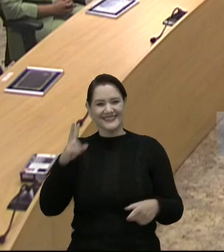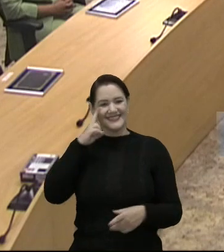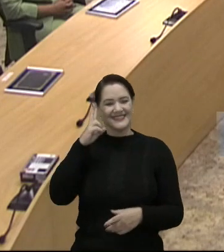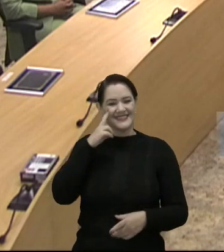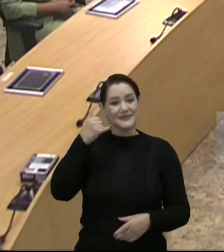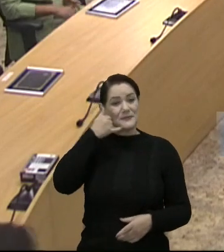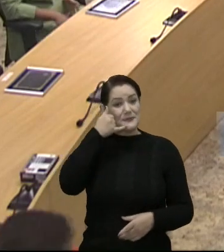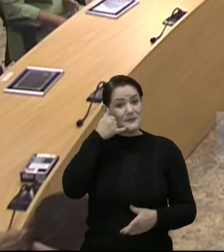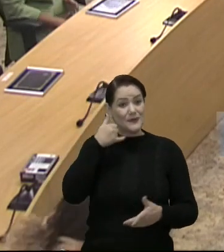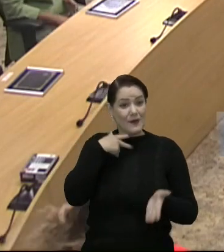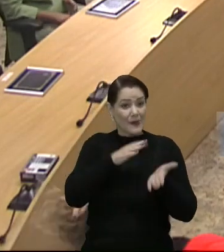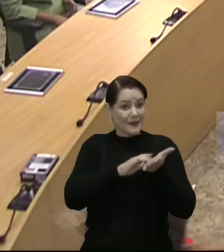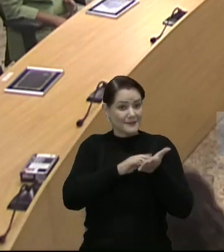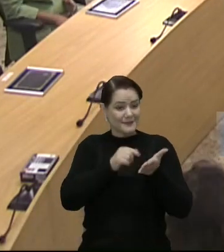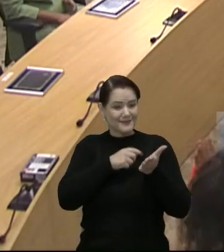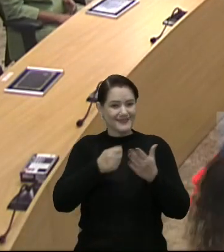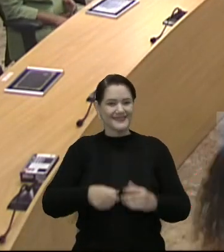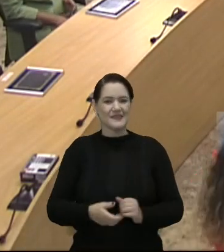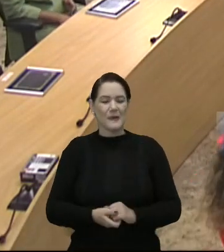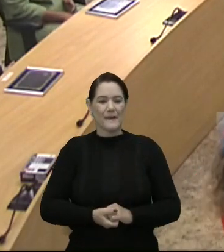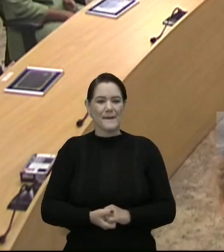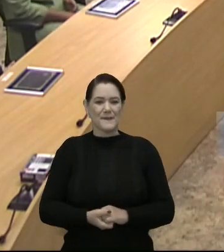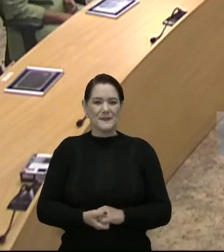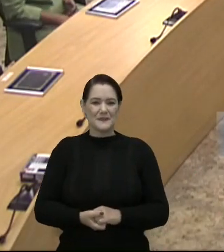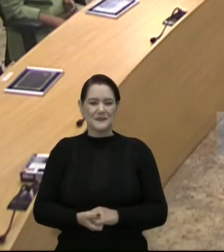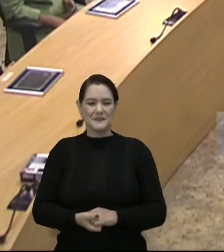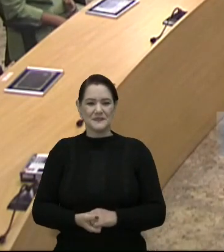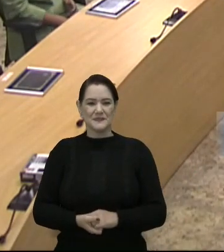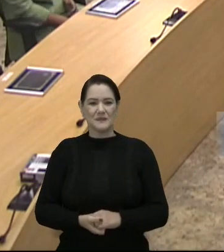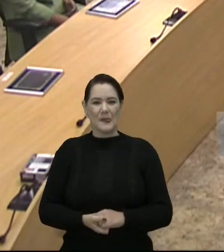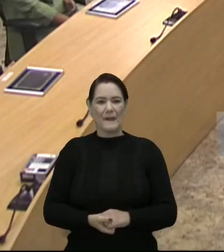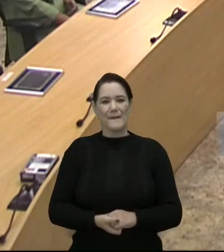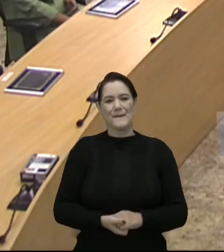quer fazer um churrasco com a família lá. Eu não achei um cara, tem um cara aí, ó.